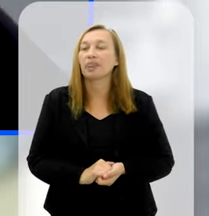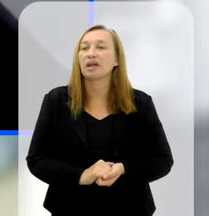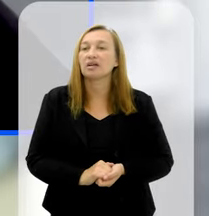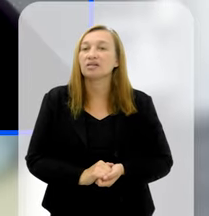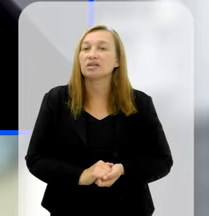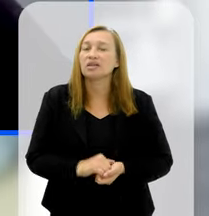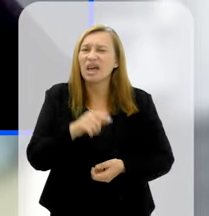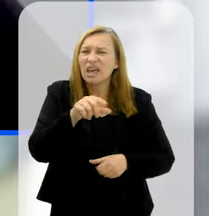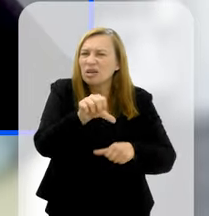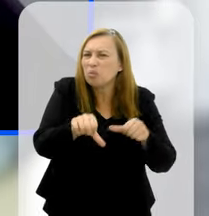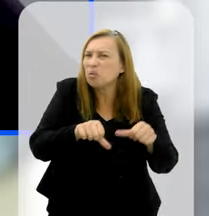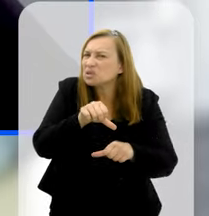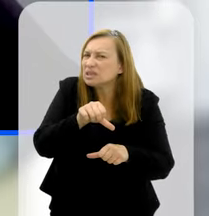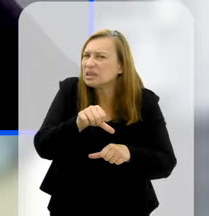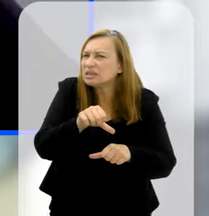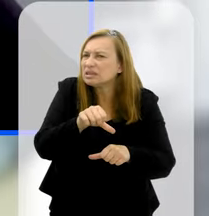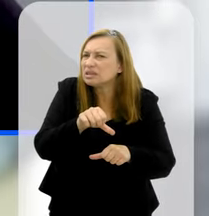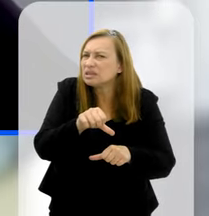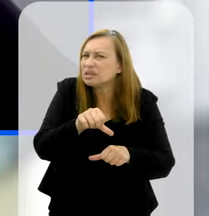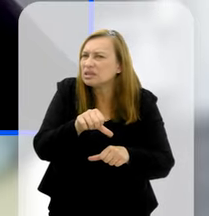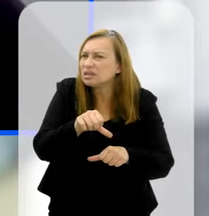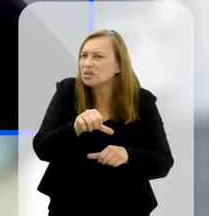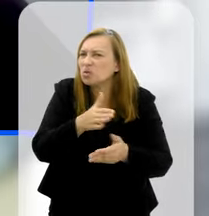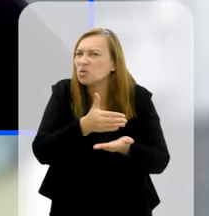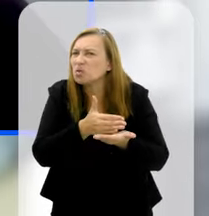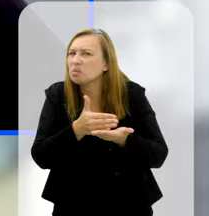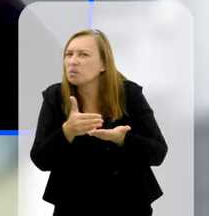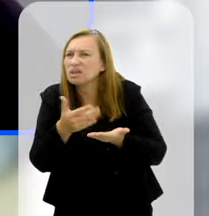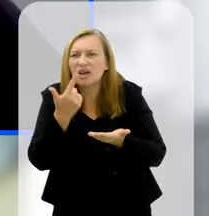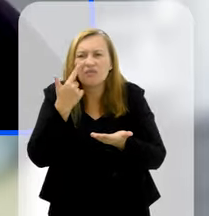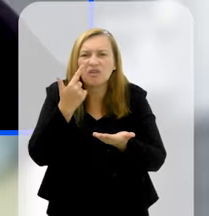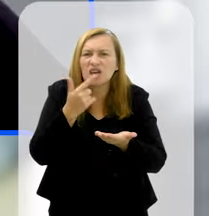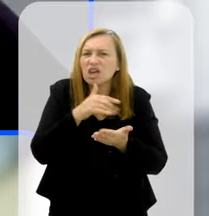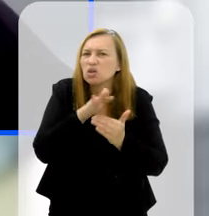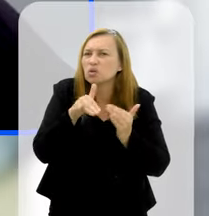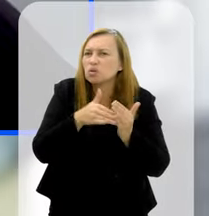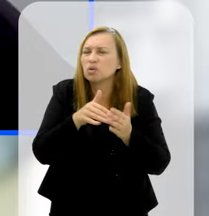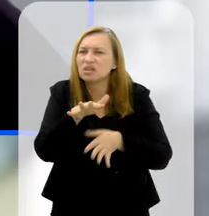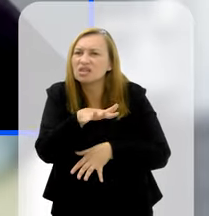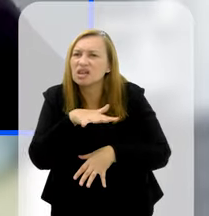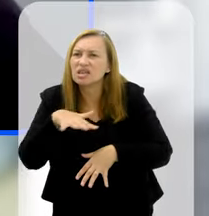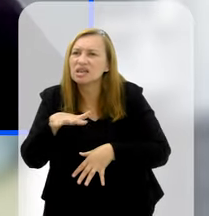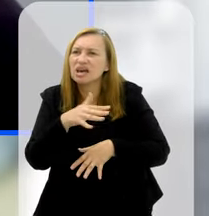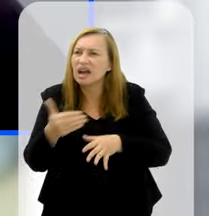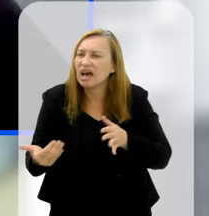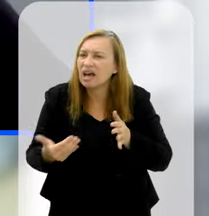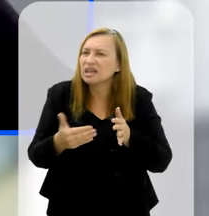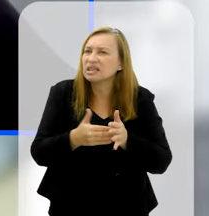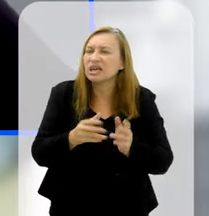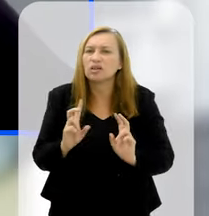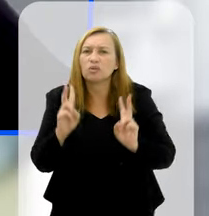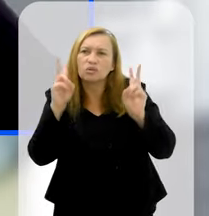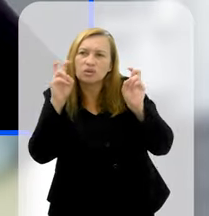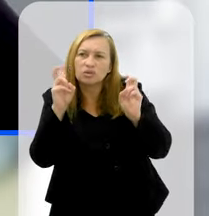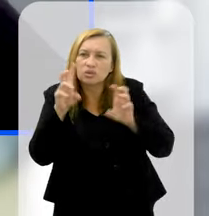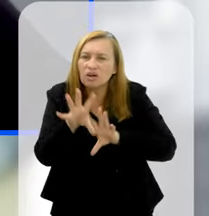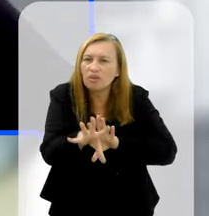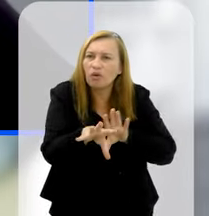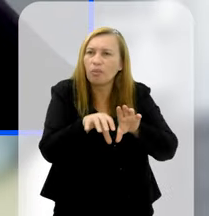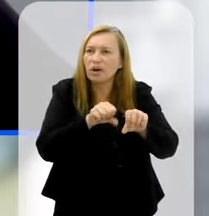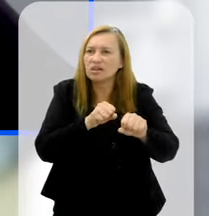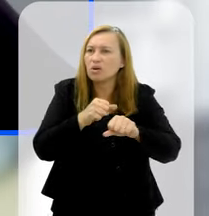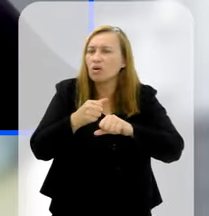ainda. Essa mudança, né, a gente começa a ver em todas as áreas, até na questão